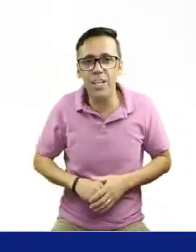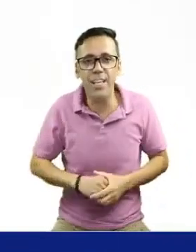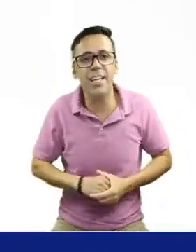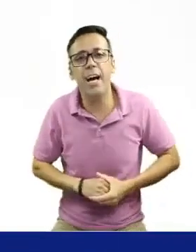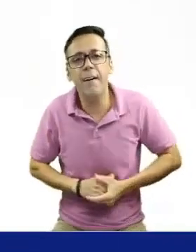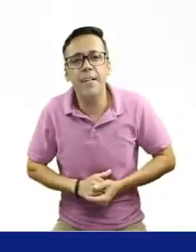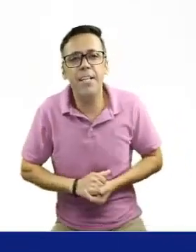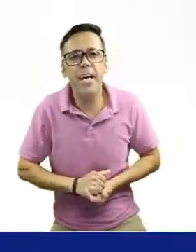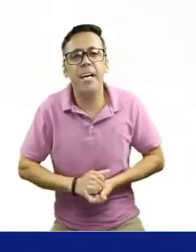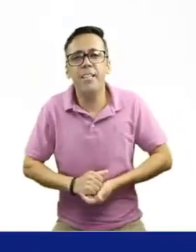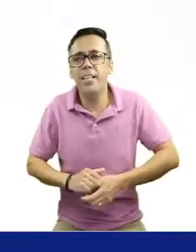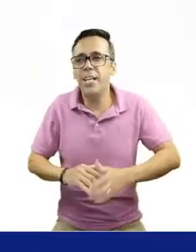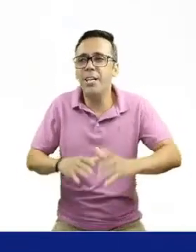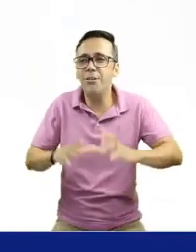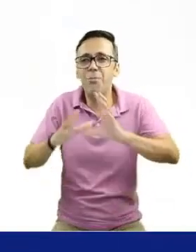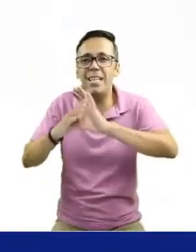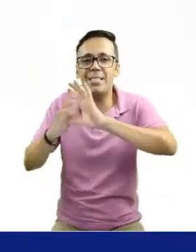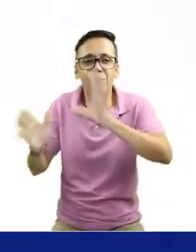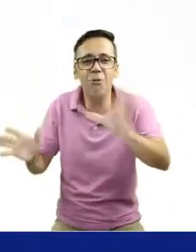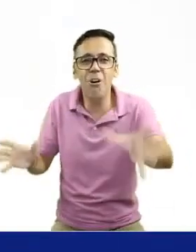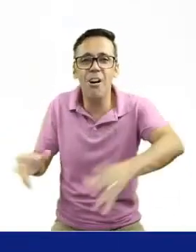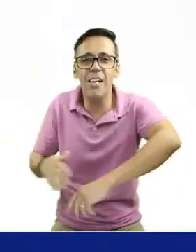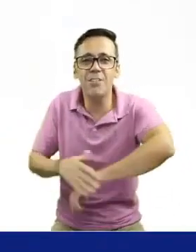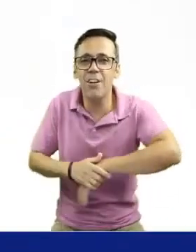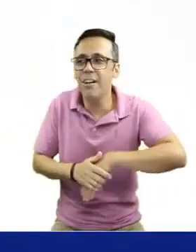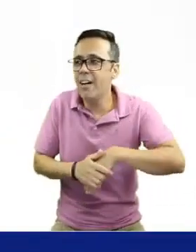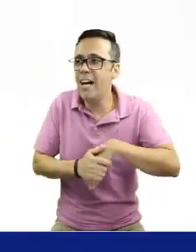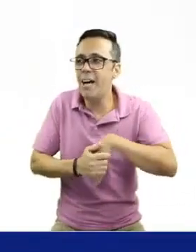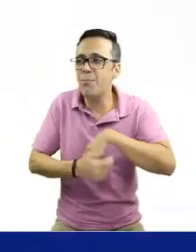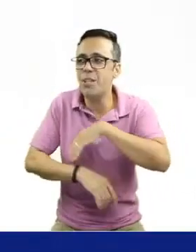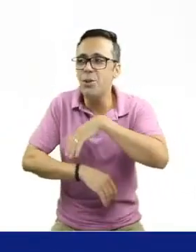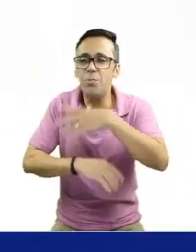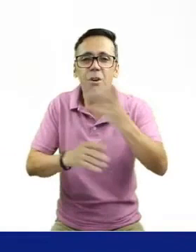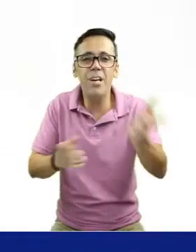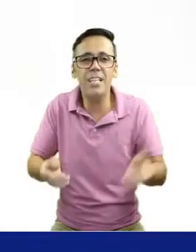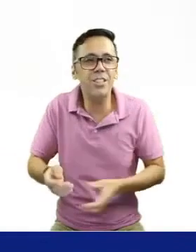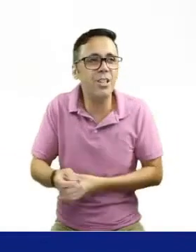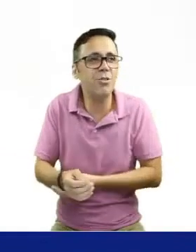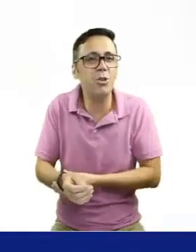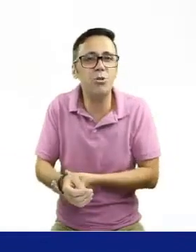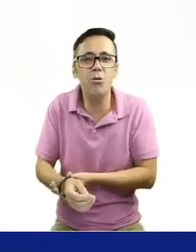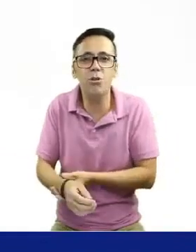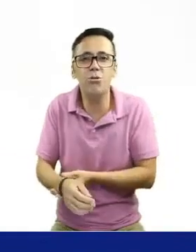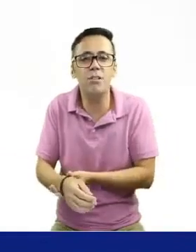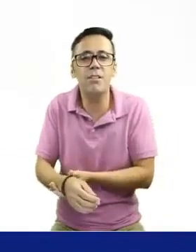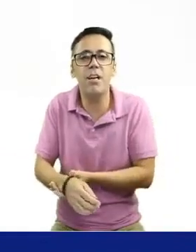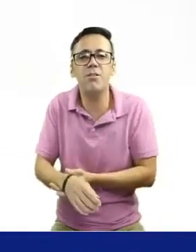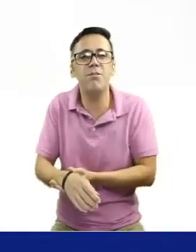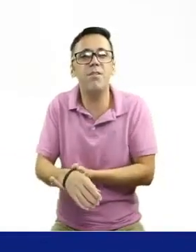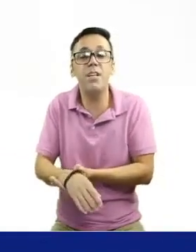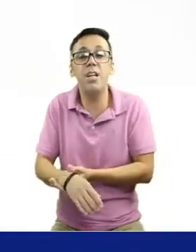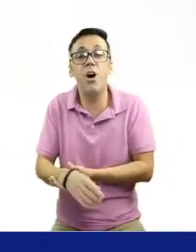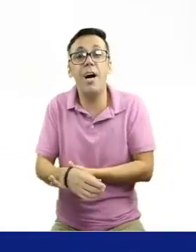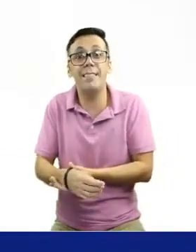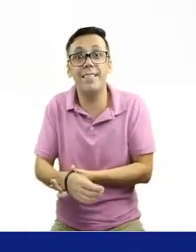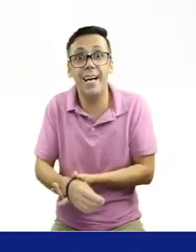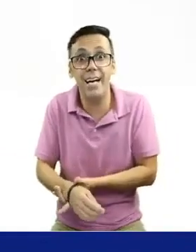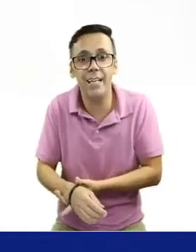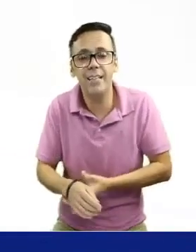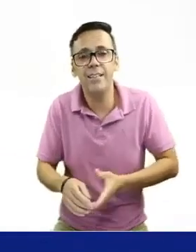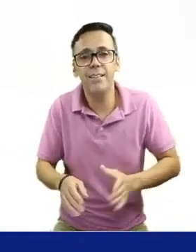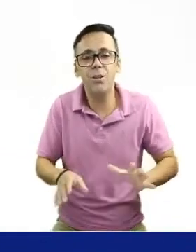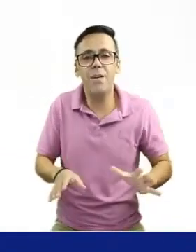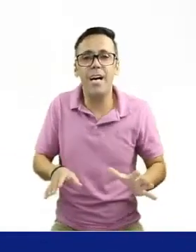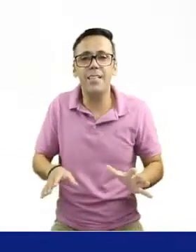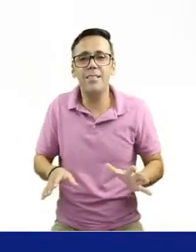mandando o link com pinga né querer ser um bater no outro tá porque não pode que isso é injusto a céus ó vida ó